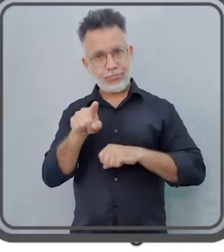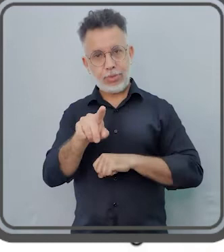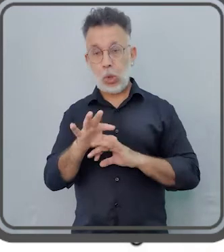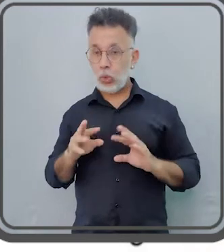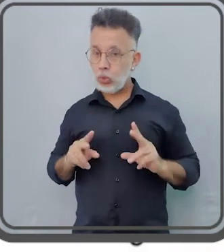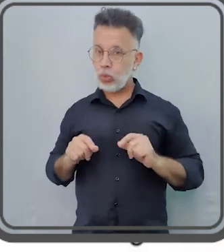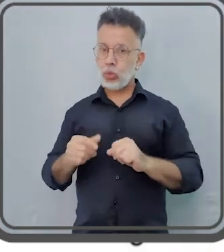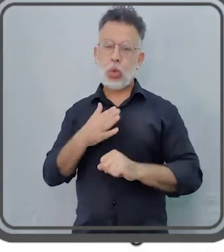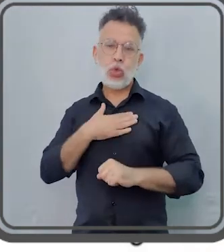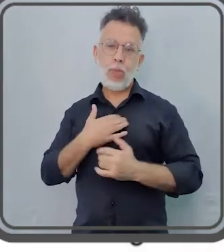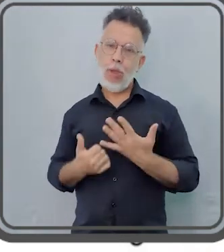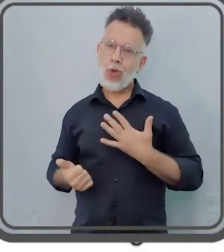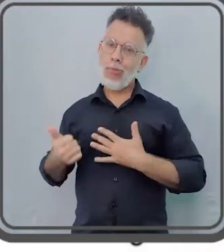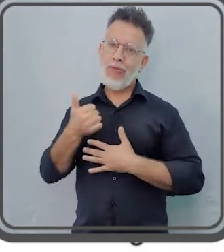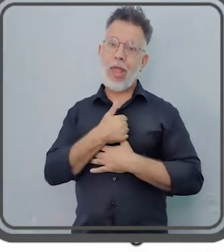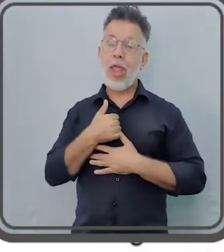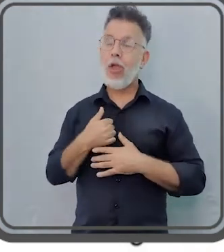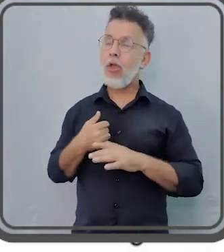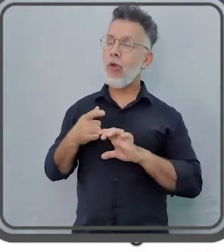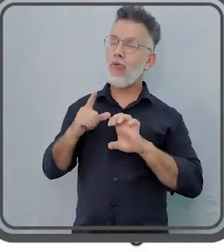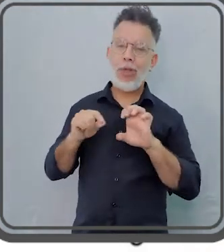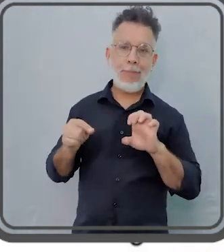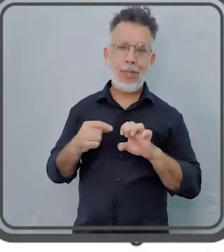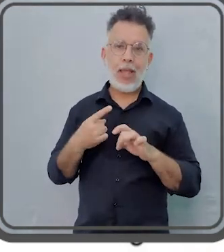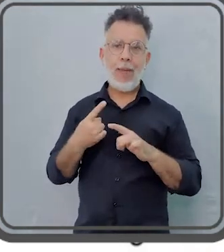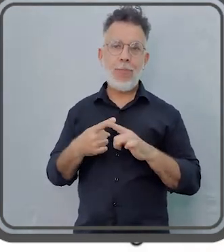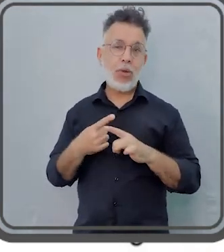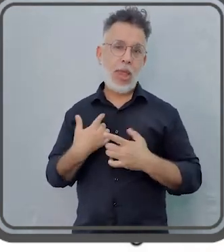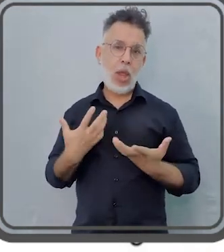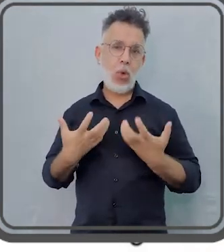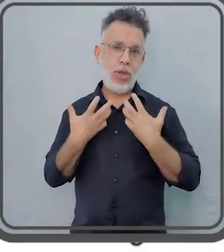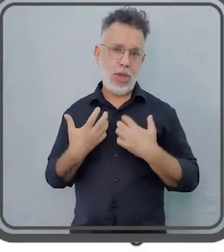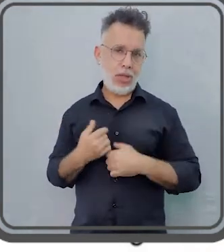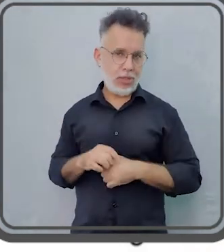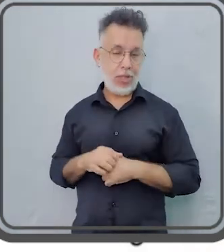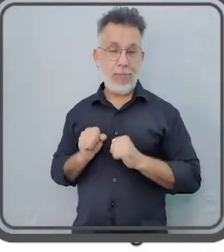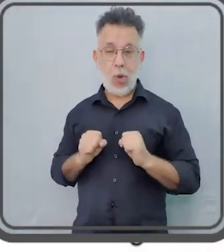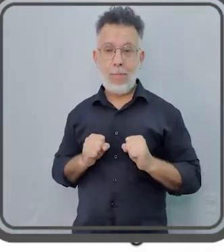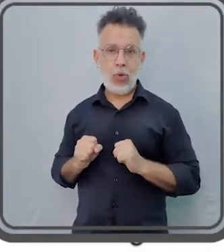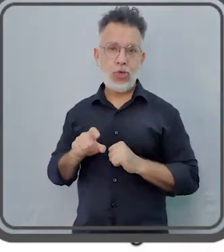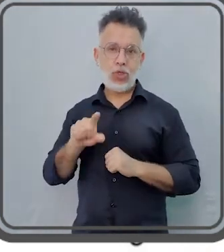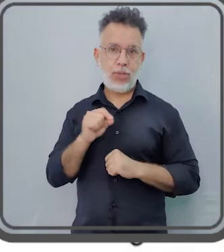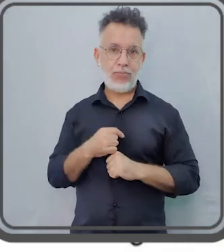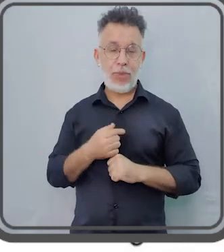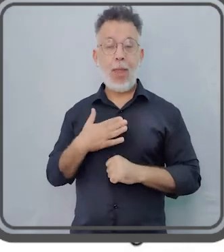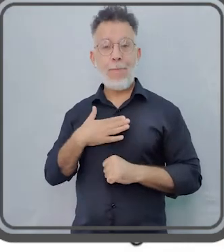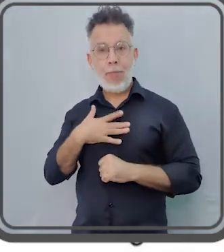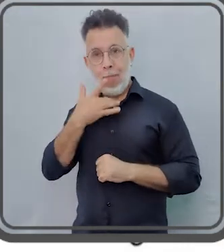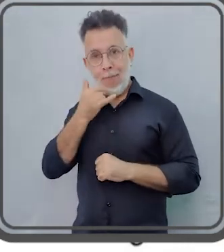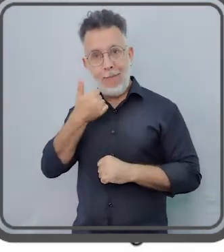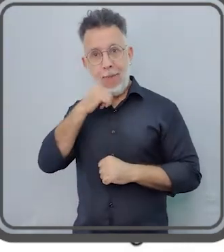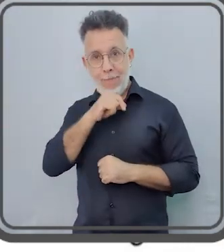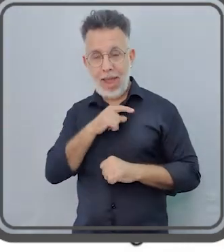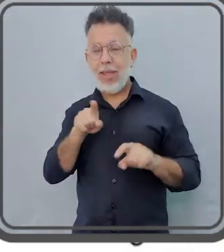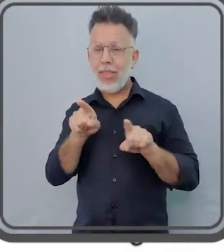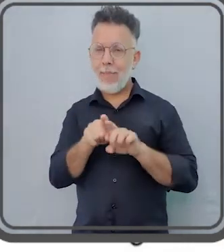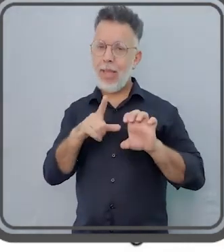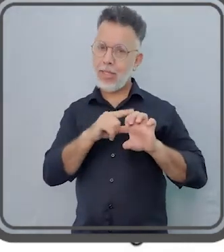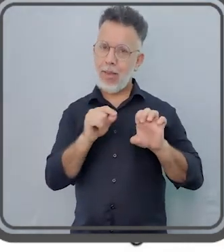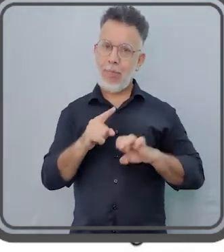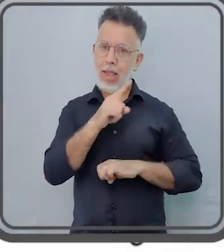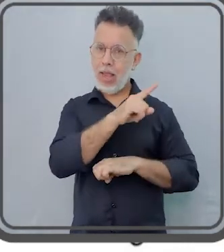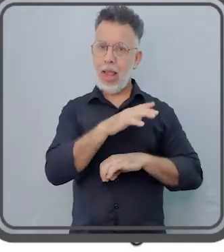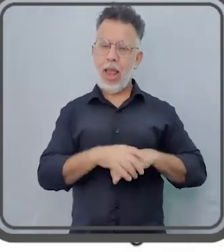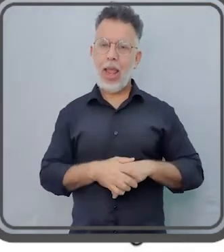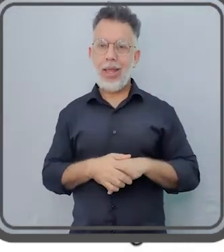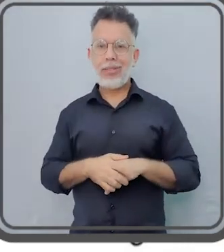fui empreender por opção. Porque eu pude empreender, eu sou filha de empreendedores, meus pais são empreendedores lá em São Gonçalo do Sapucaí, nessa cidade pequena,